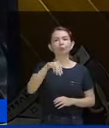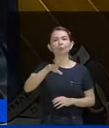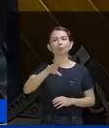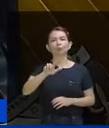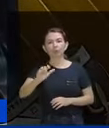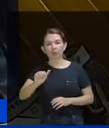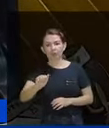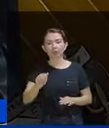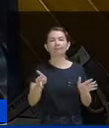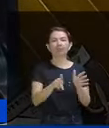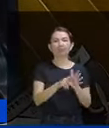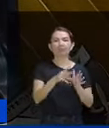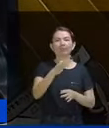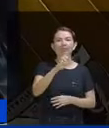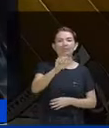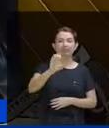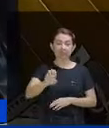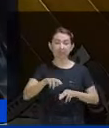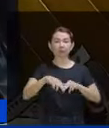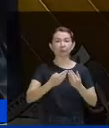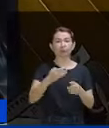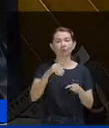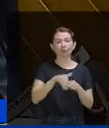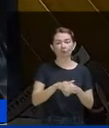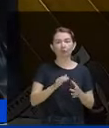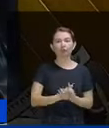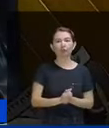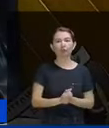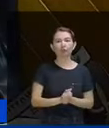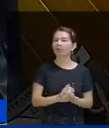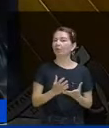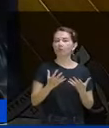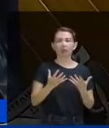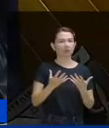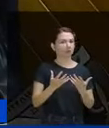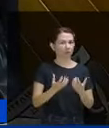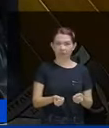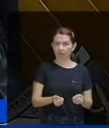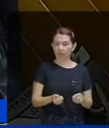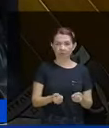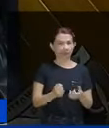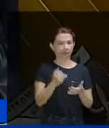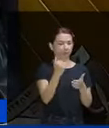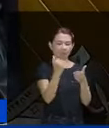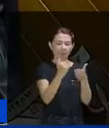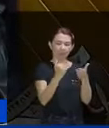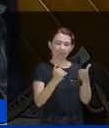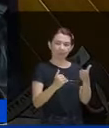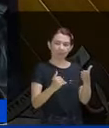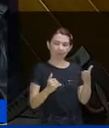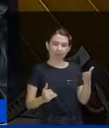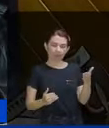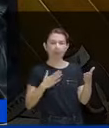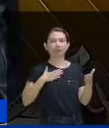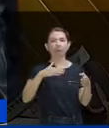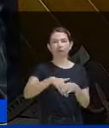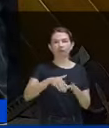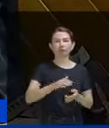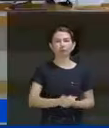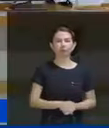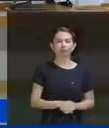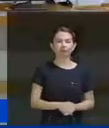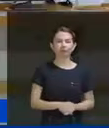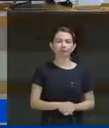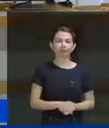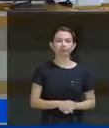TSE, razões pelas quais voto pela improcedência de todas as ações e é como voto,